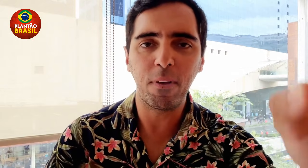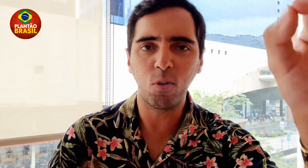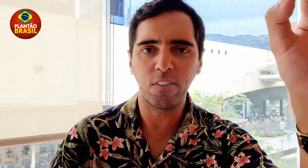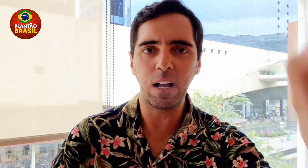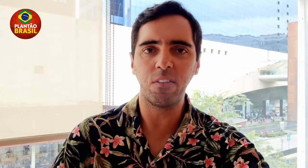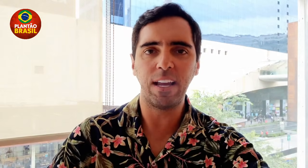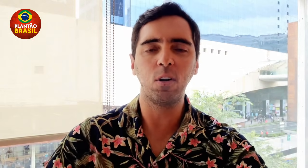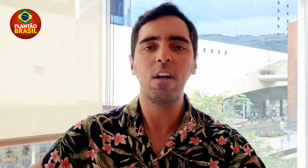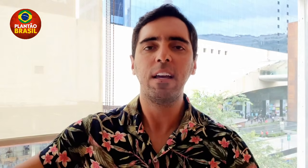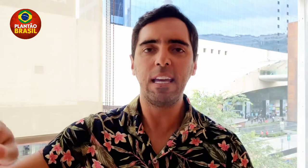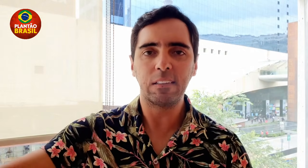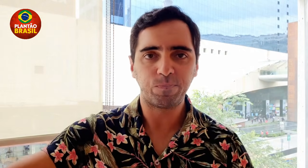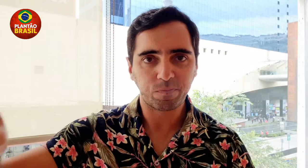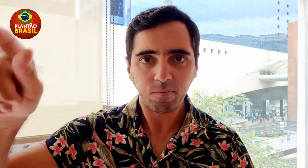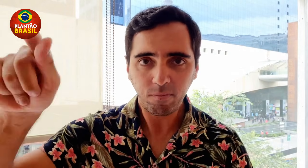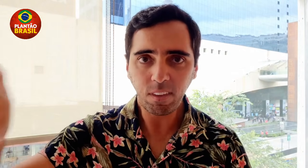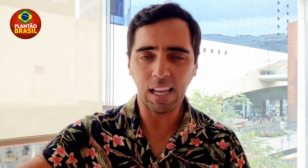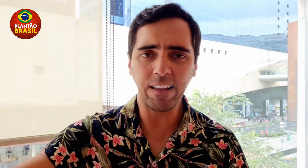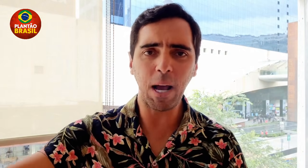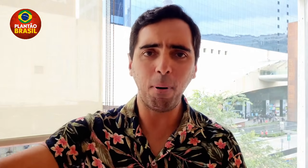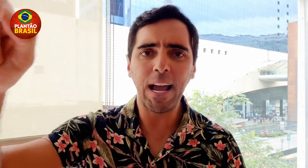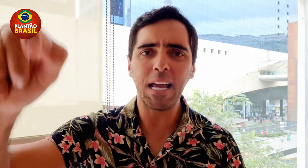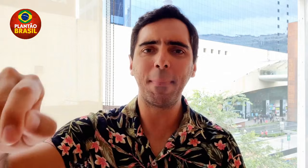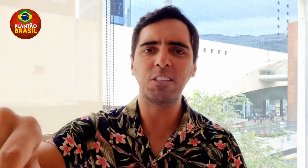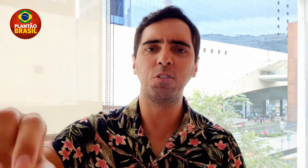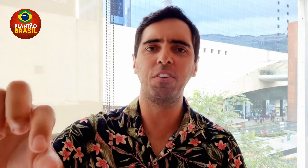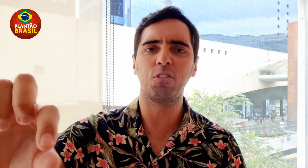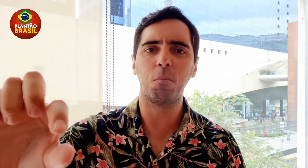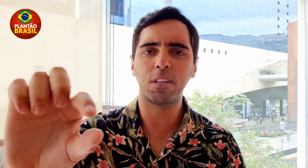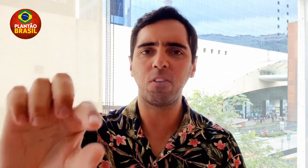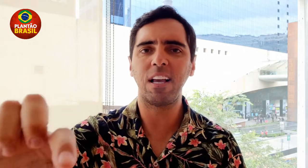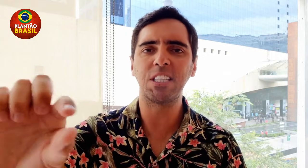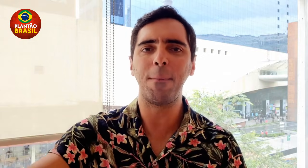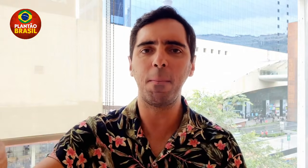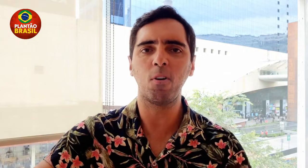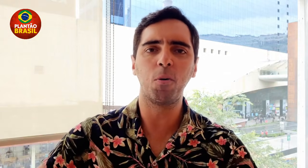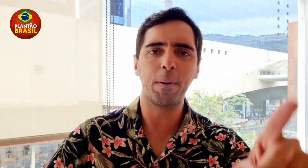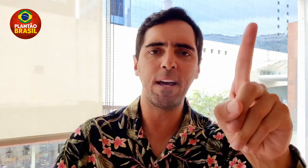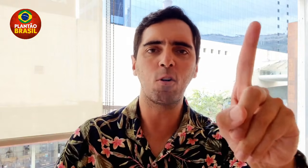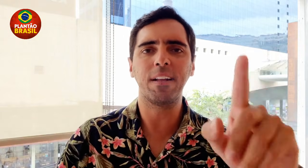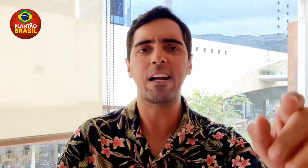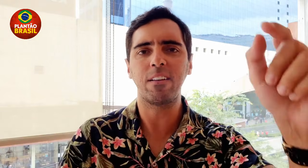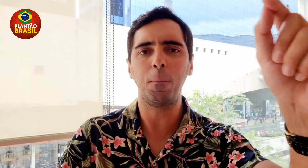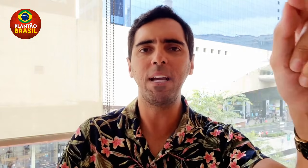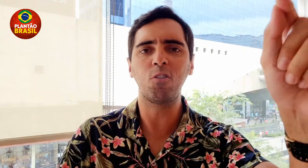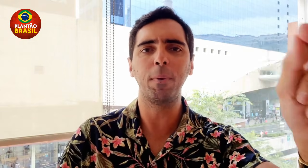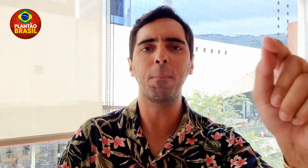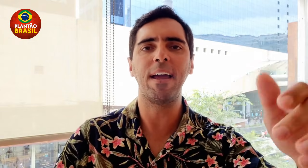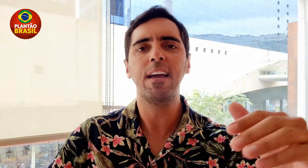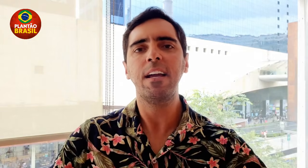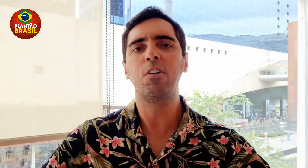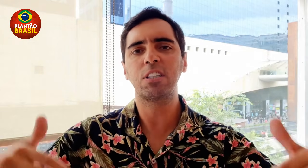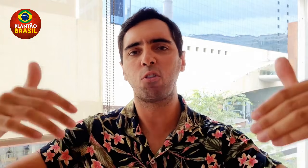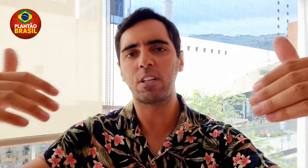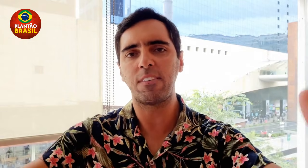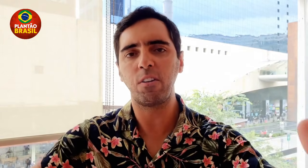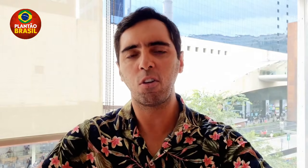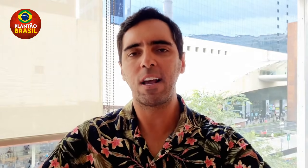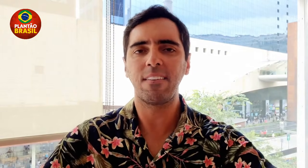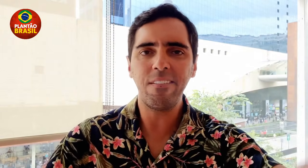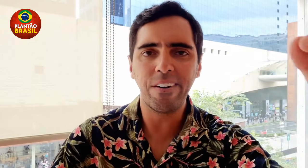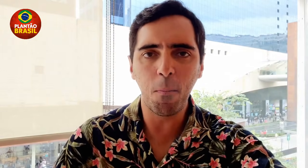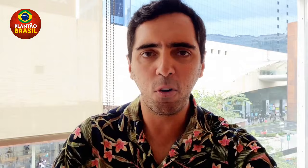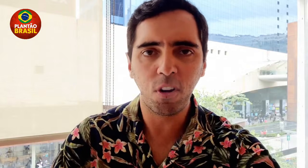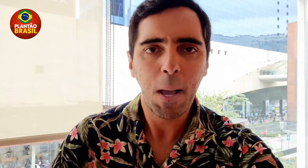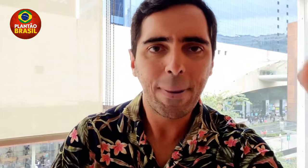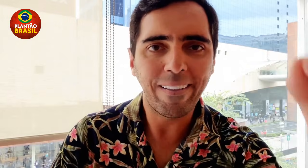deles, as pessoas estão vendo, e quem quiser apoiar, embaixo do vídeo tem um botão Seja Membro, no primeiro comentário tem o Pix, o PicPay, eu deixo as outras redes